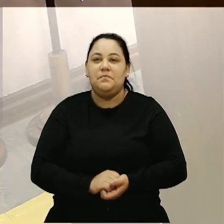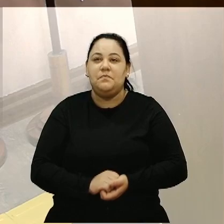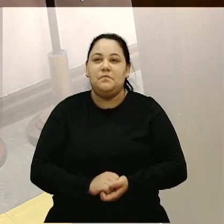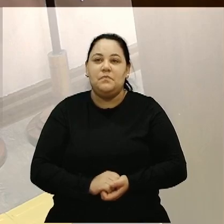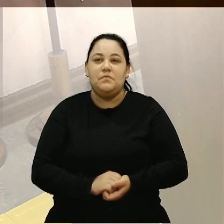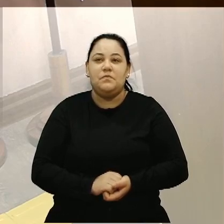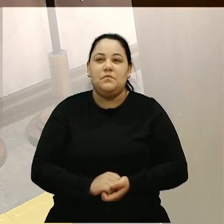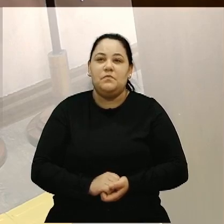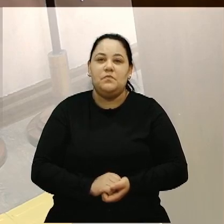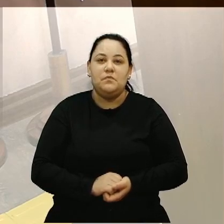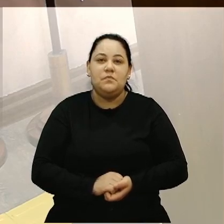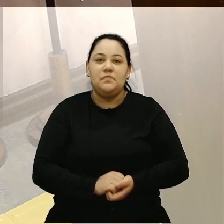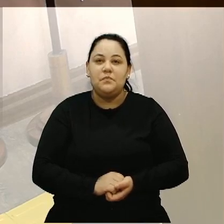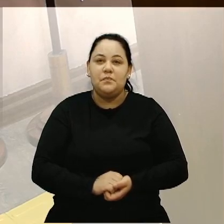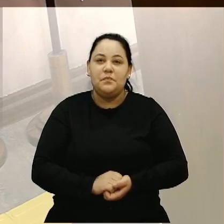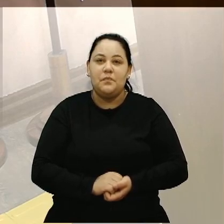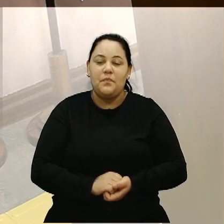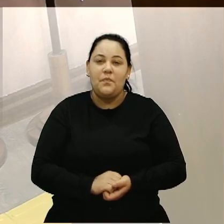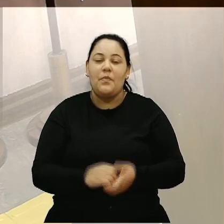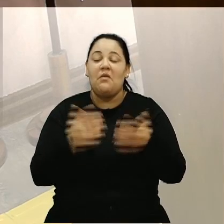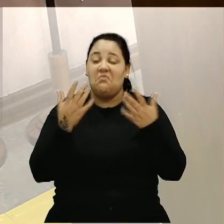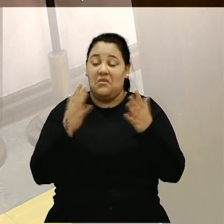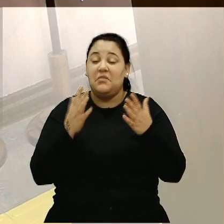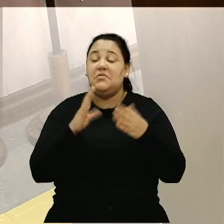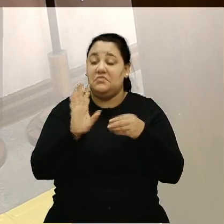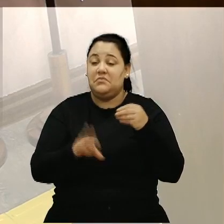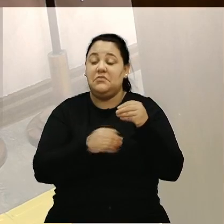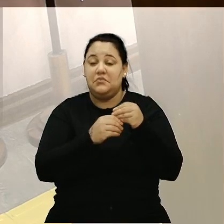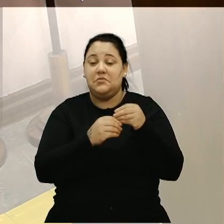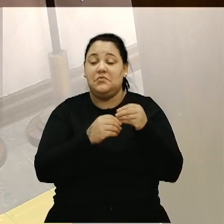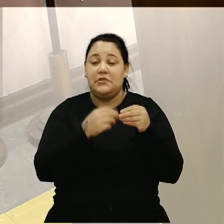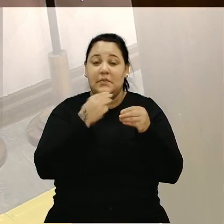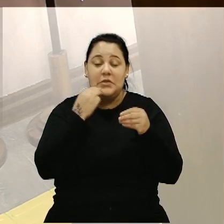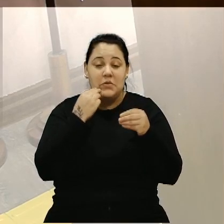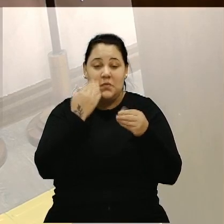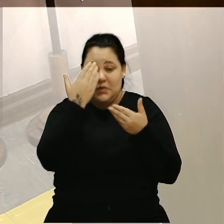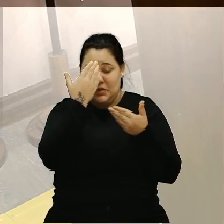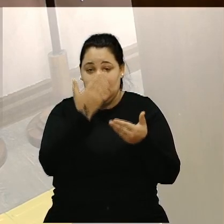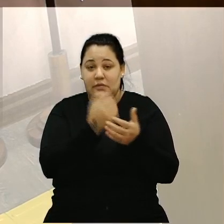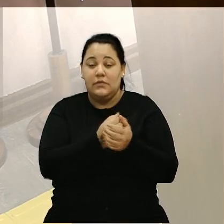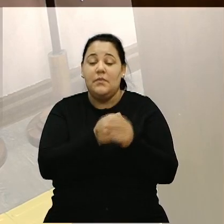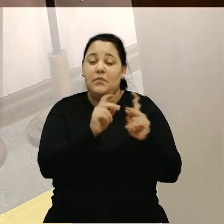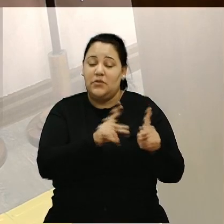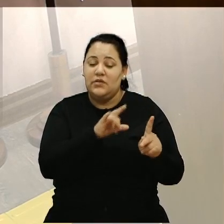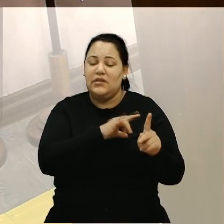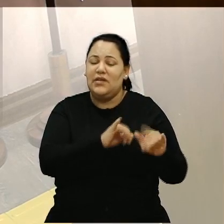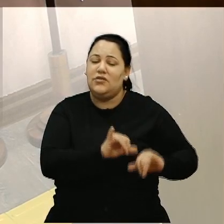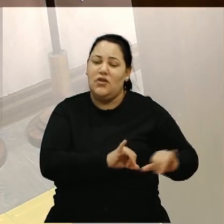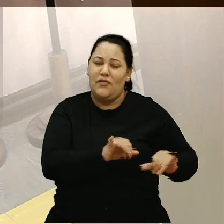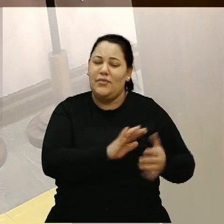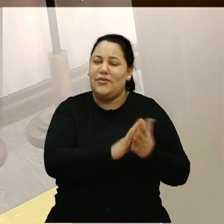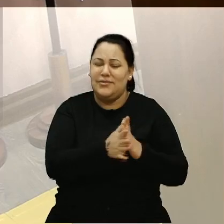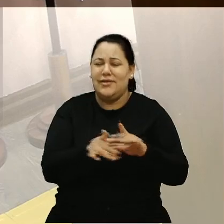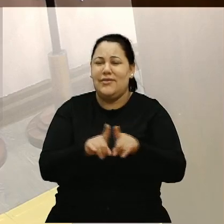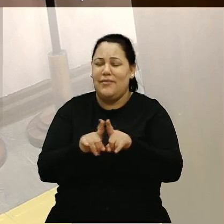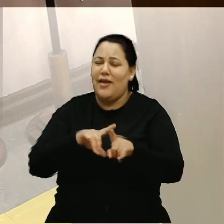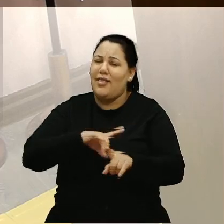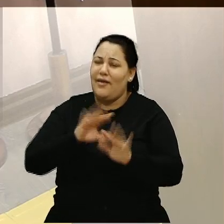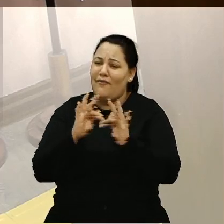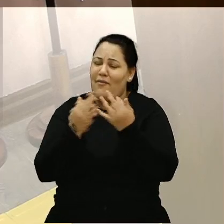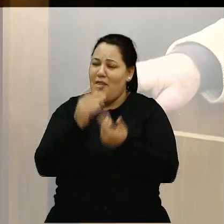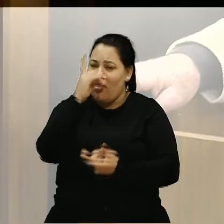pela contribuição. Realmente, coisas que são pessoas discriminadas, são pessoas que têm dificuldade, são famílias